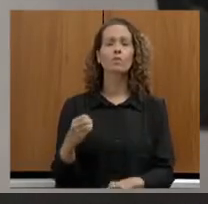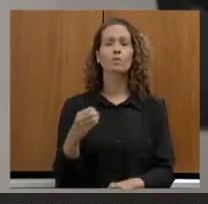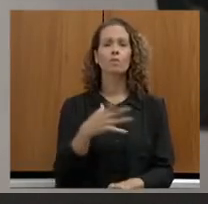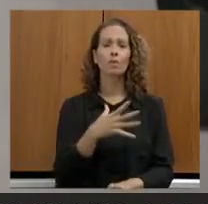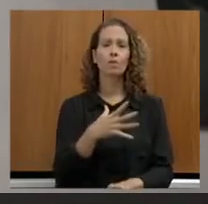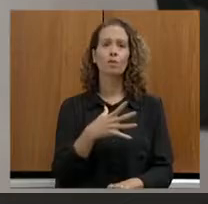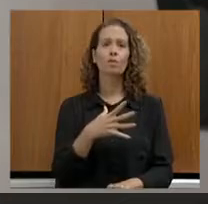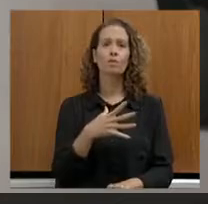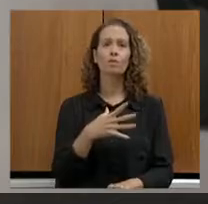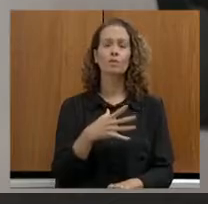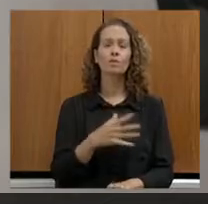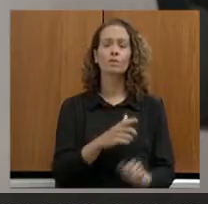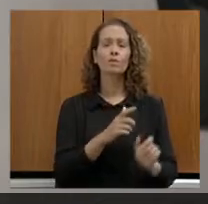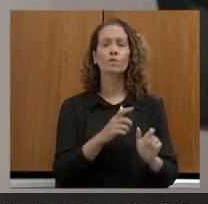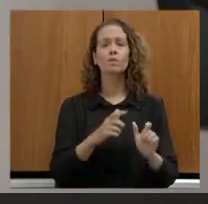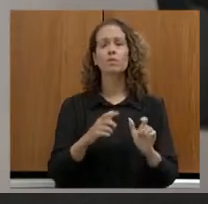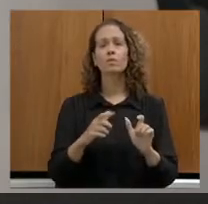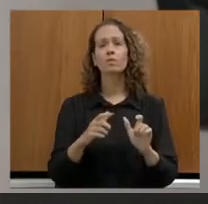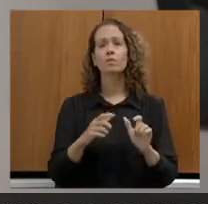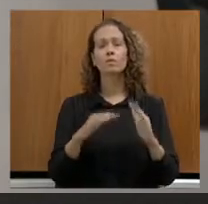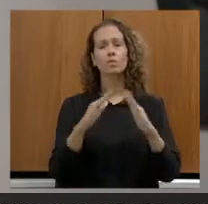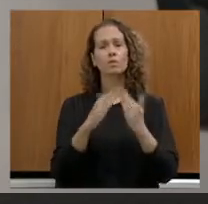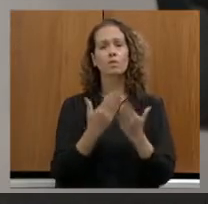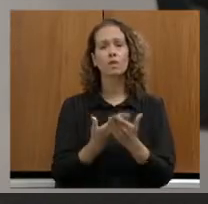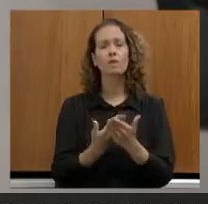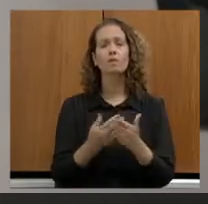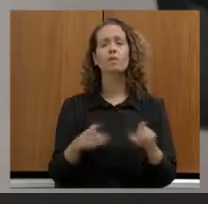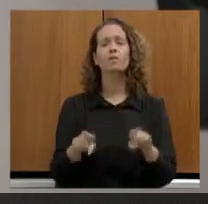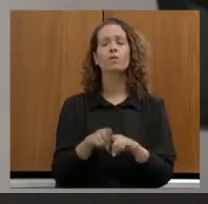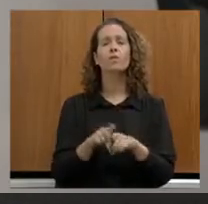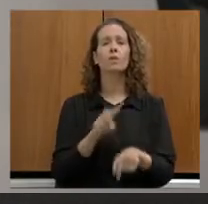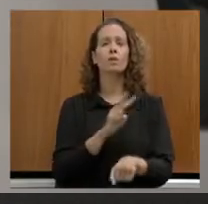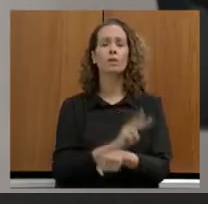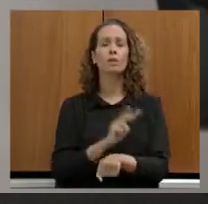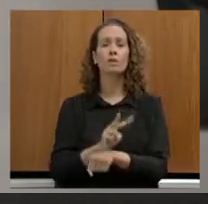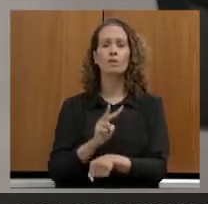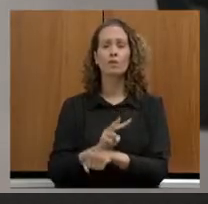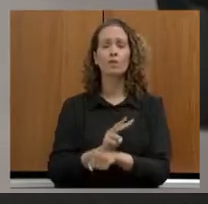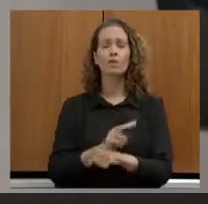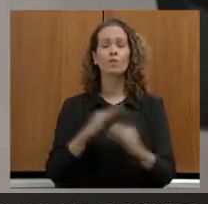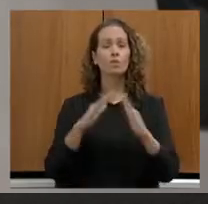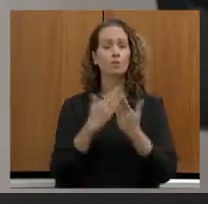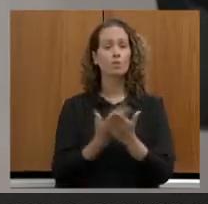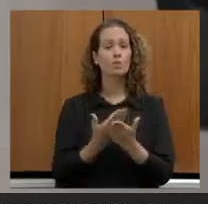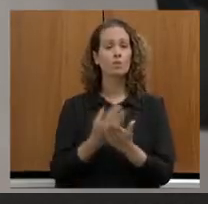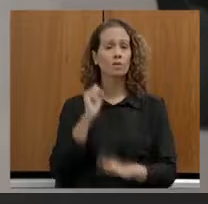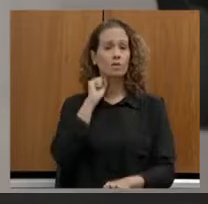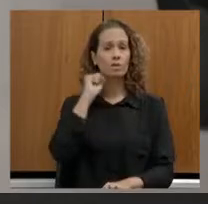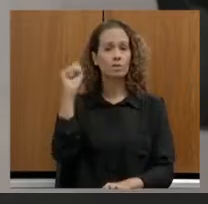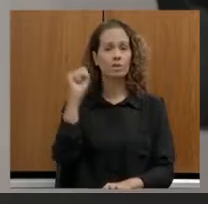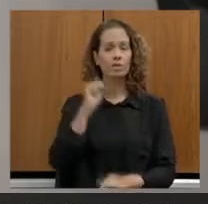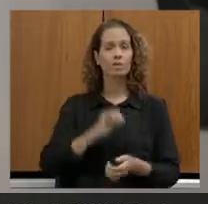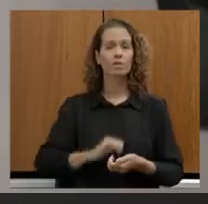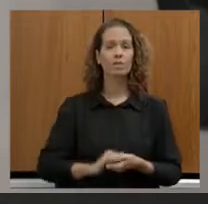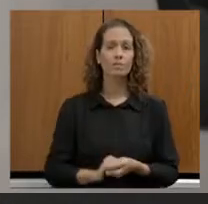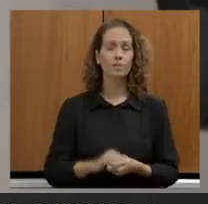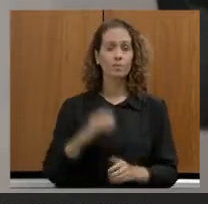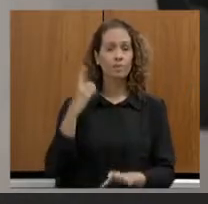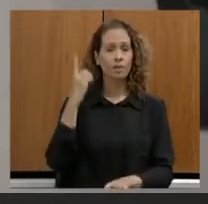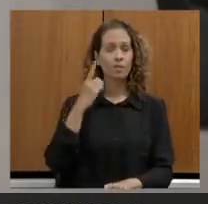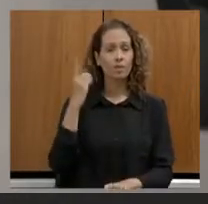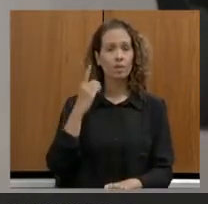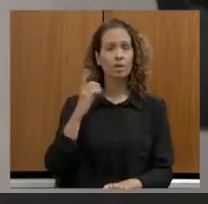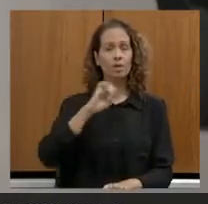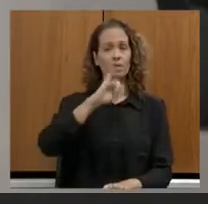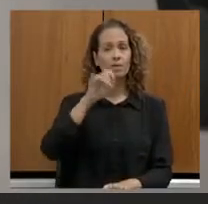e ampliação de vagas das unidades existentes o Colégio Tiradentes de autoria do deputado